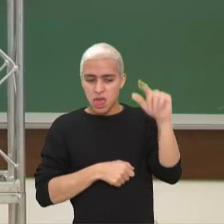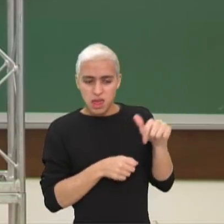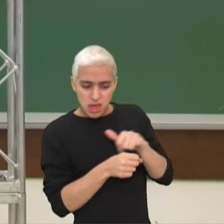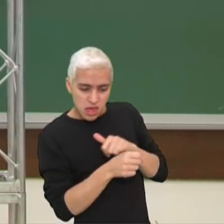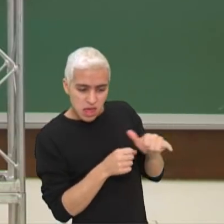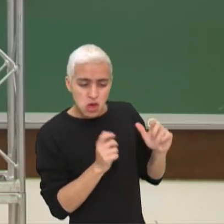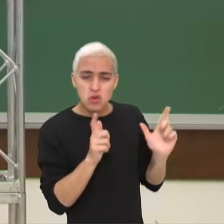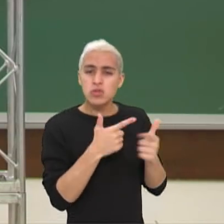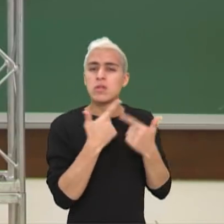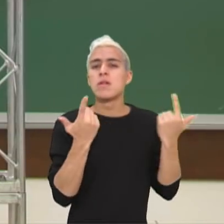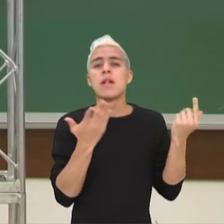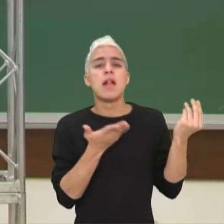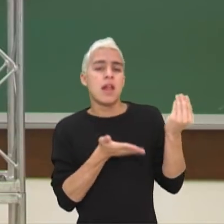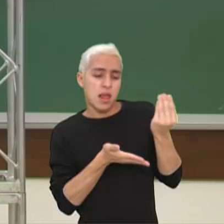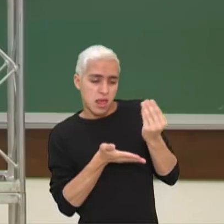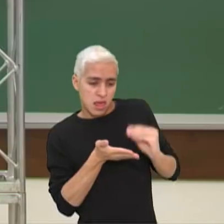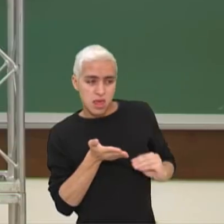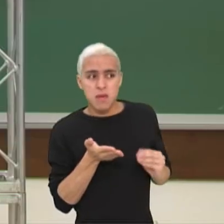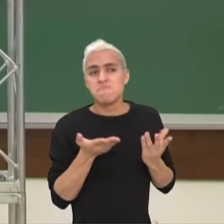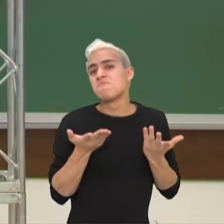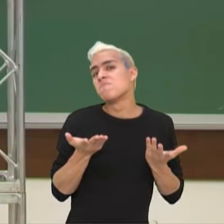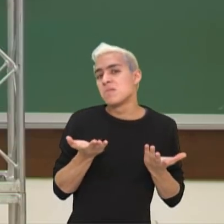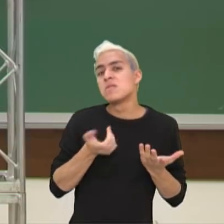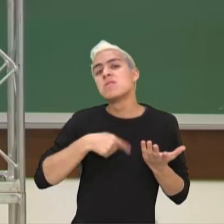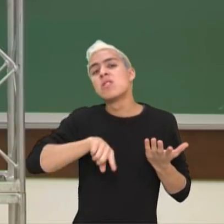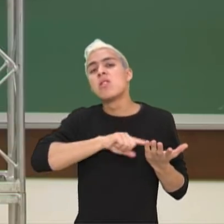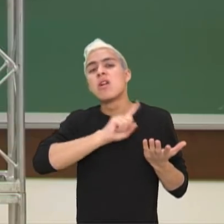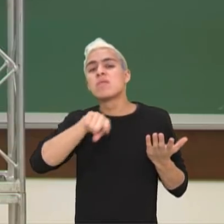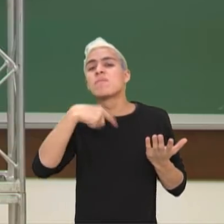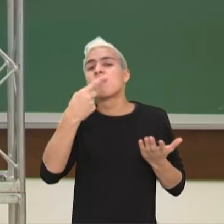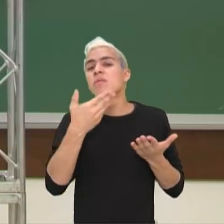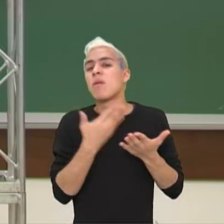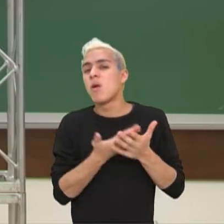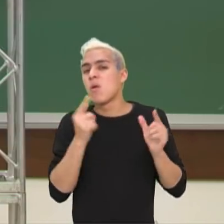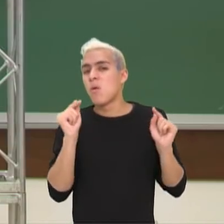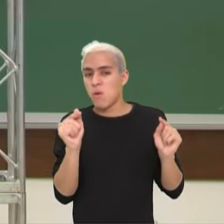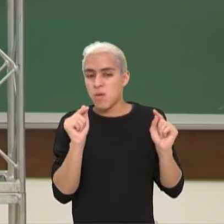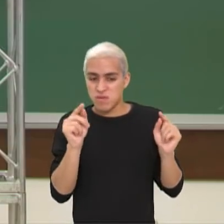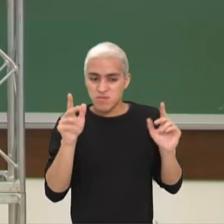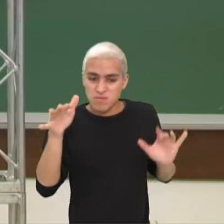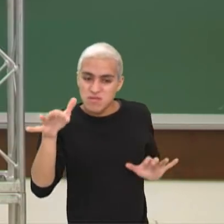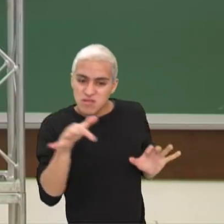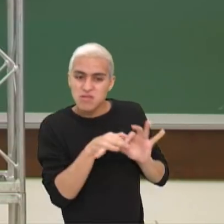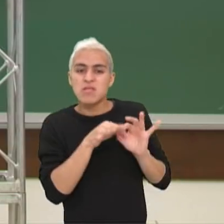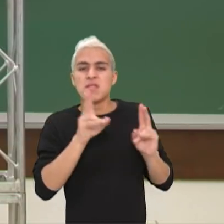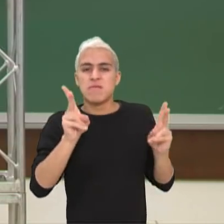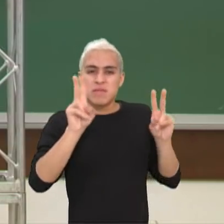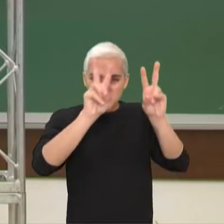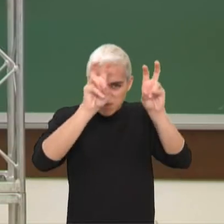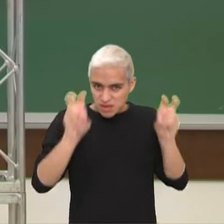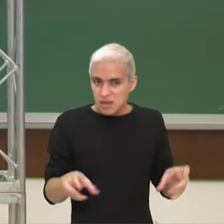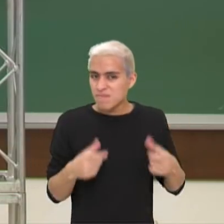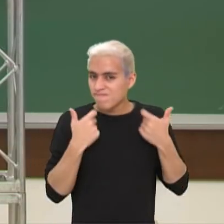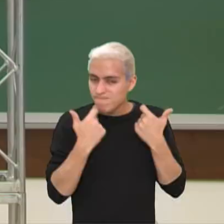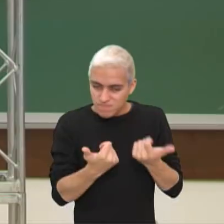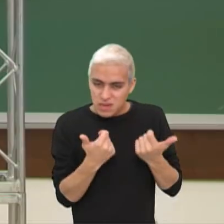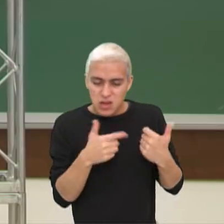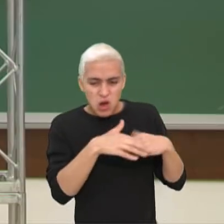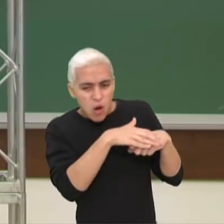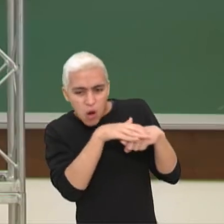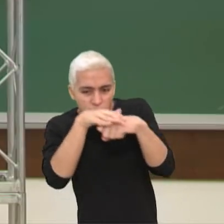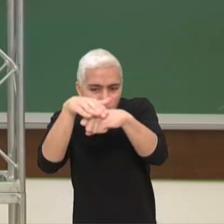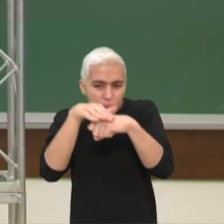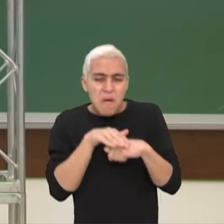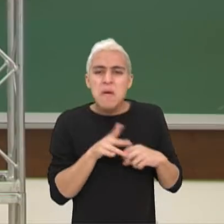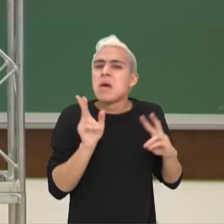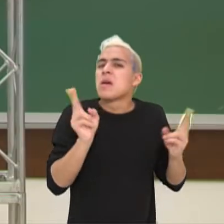jogos de sorte, para que a gente, na próxima aula, esteja inteirado ali no mesmo assunto, né? Para a gente estar conversando sobre